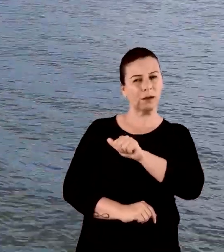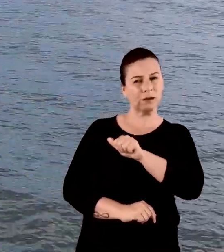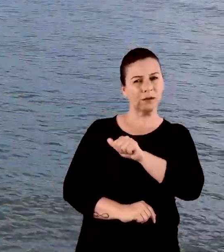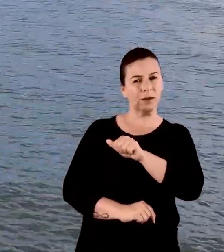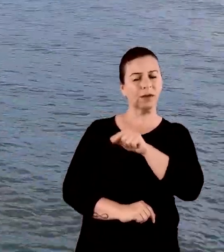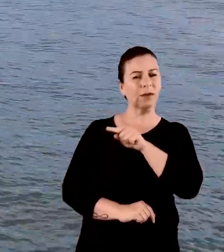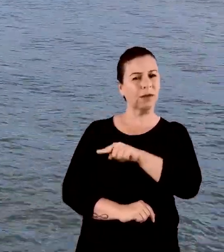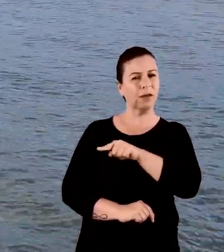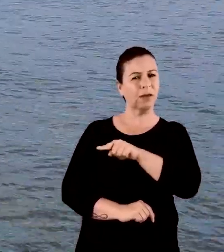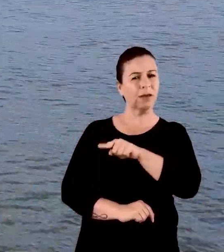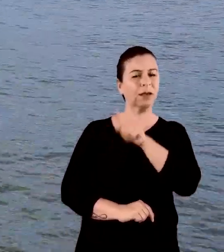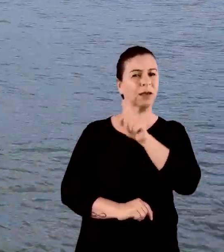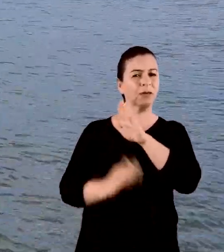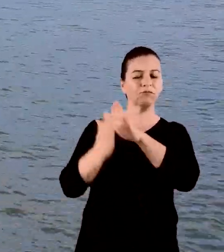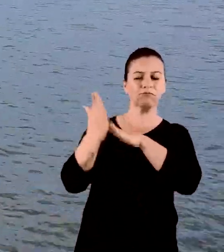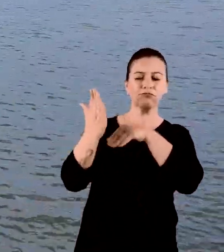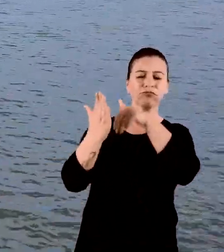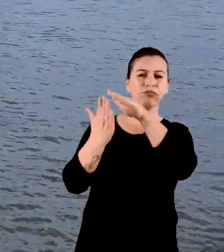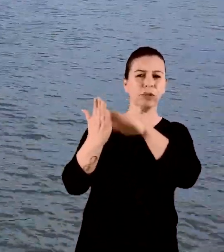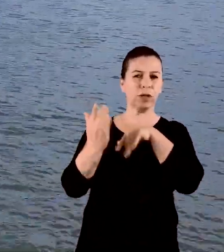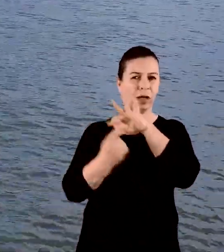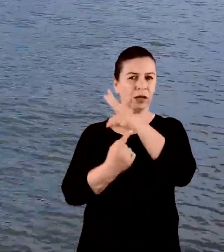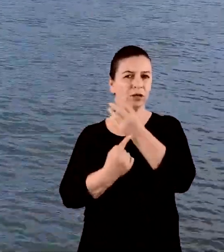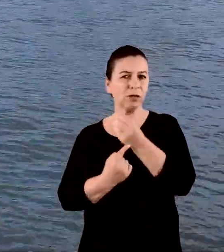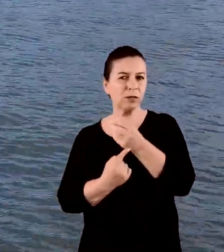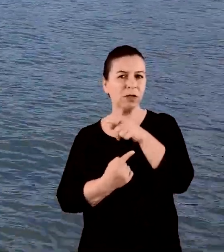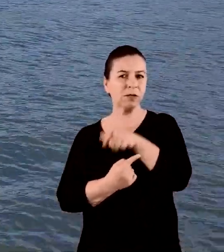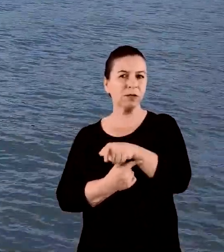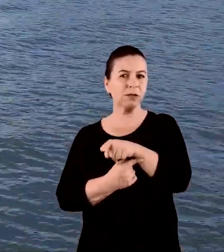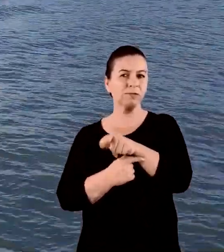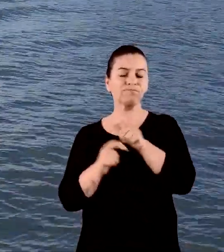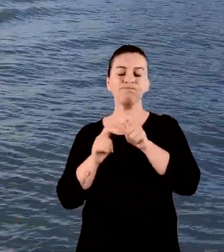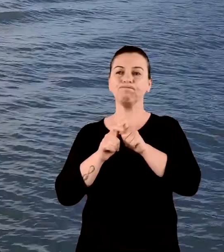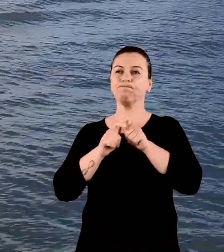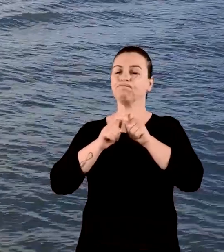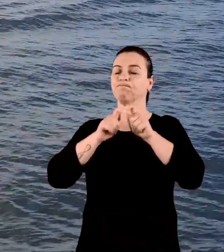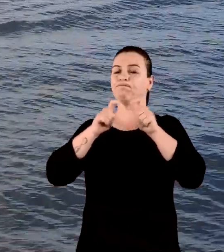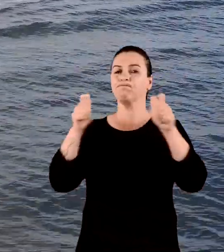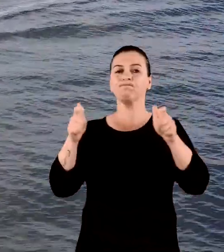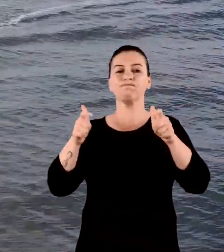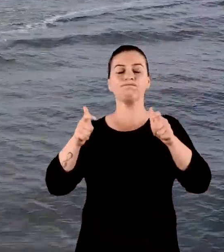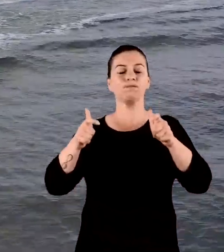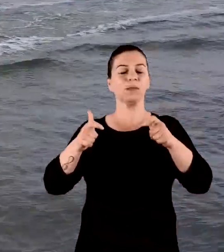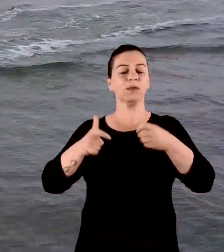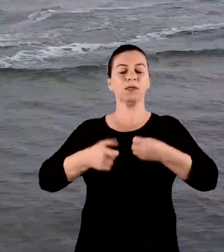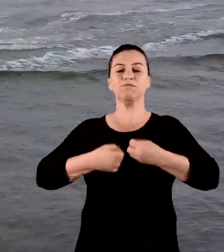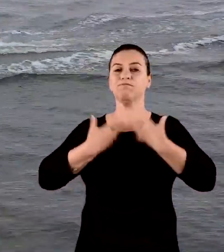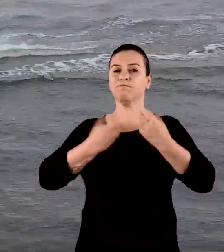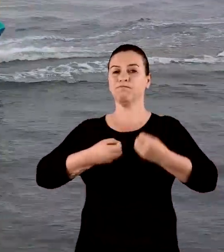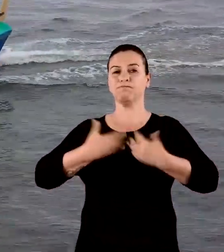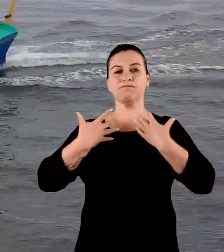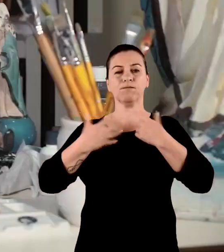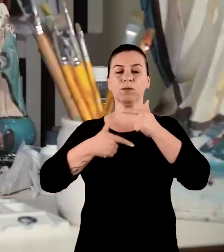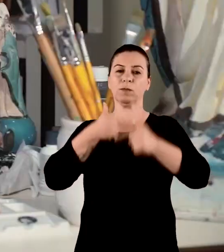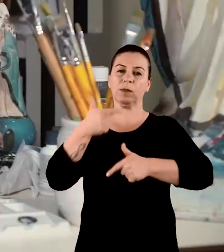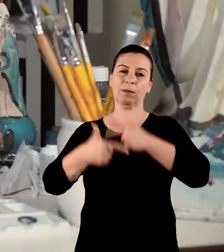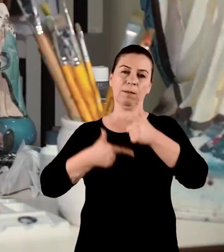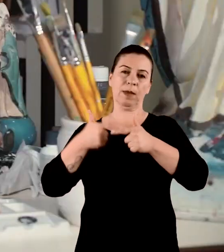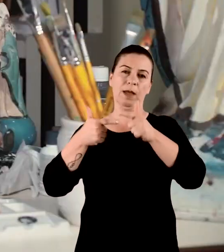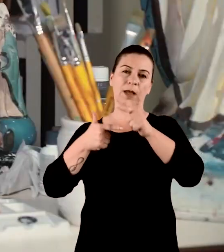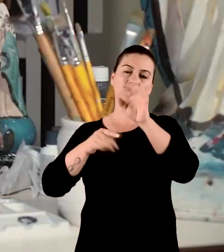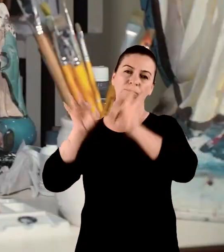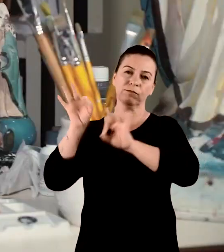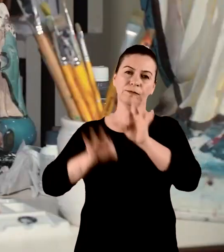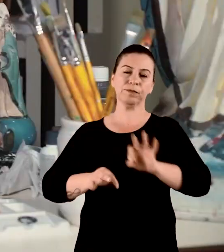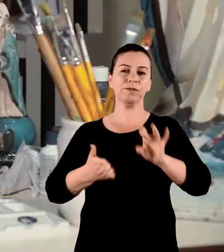Gusso, artista plástica, uma das grandes inspiradoras do meu trabalho com restauração. Há